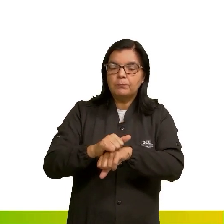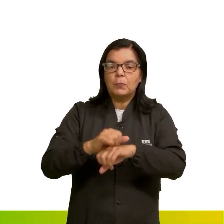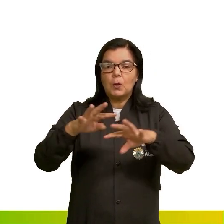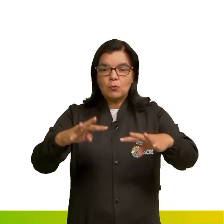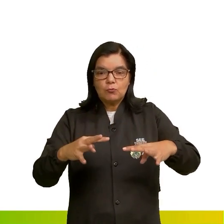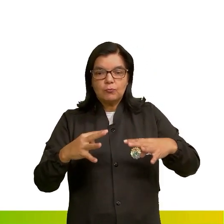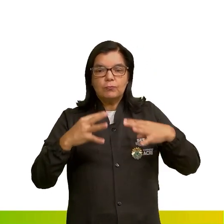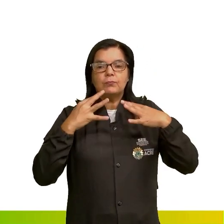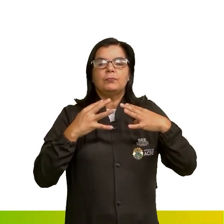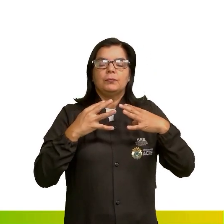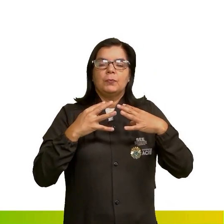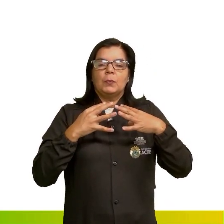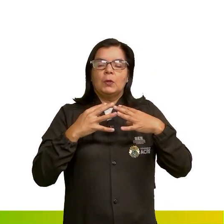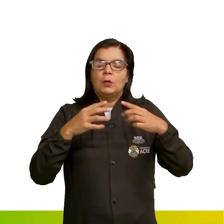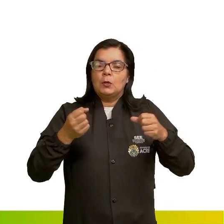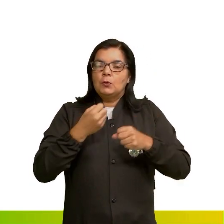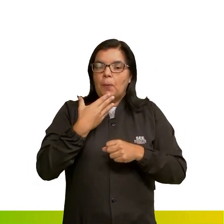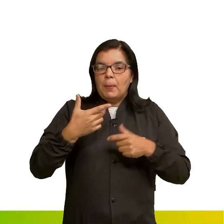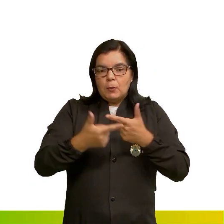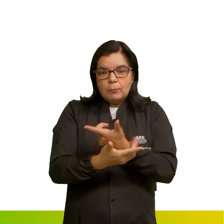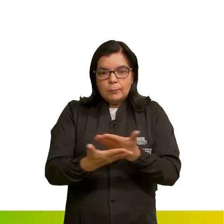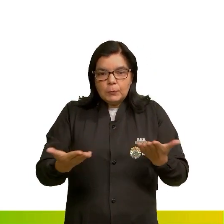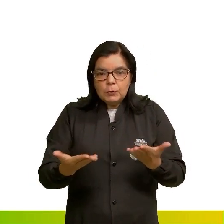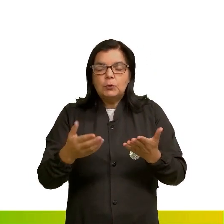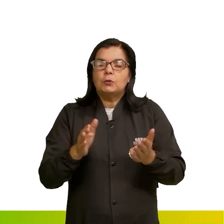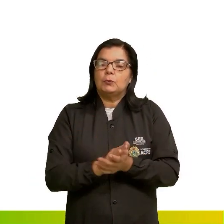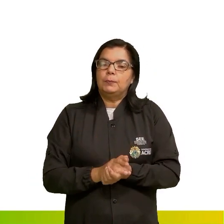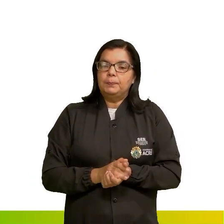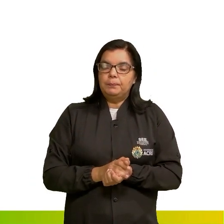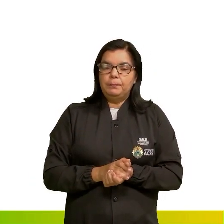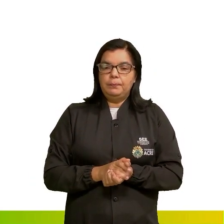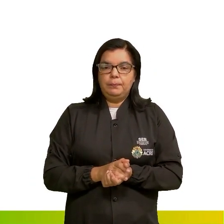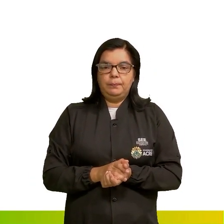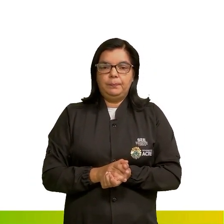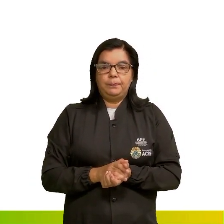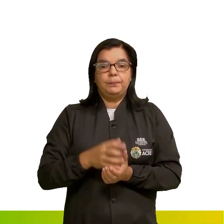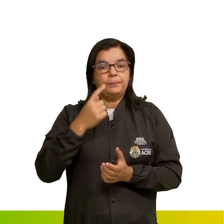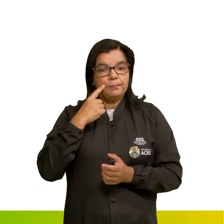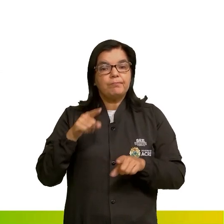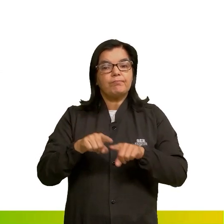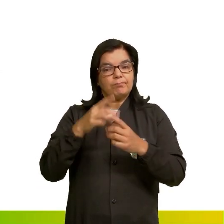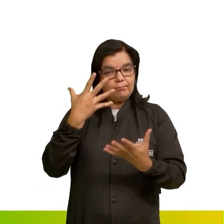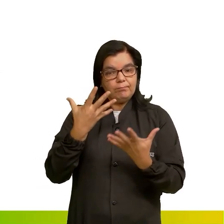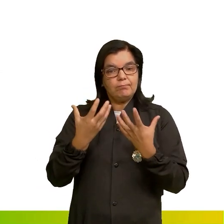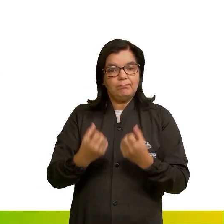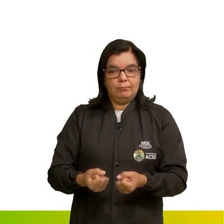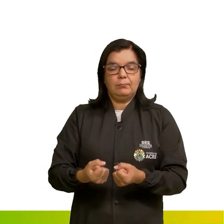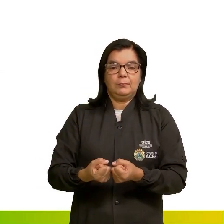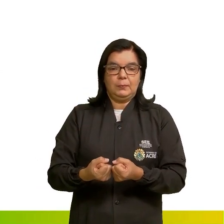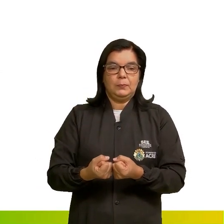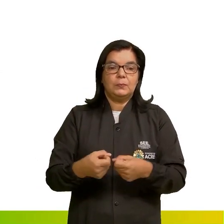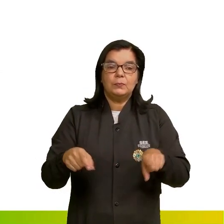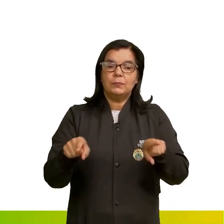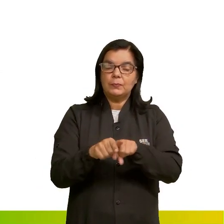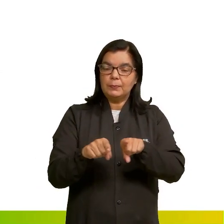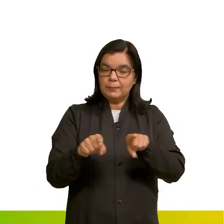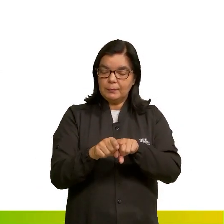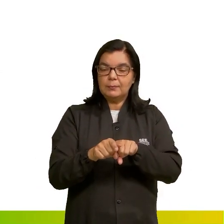chamamento e de convocação, no caso, para sua adesão. e também levando em